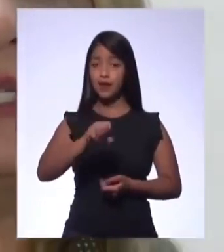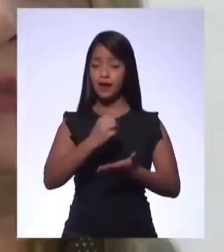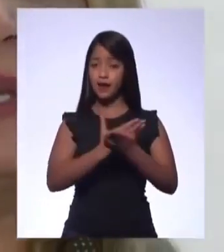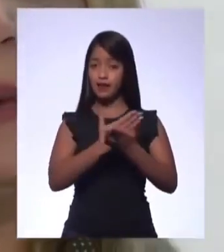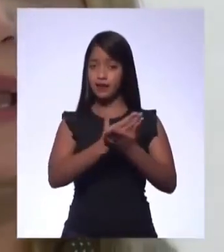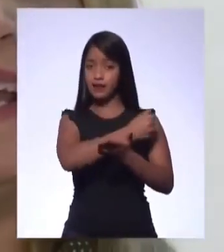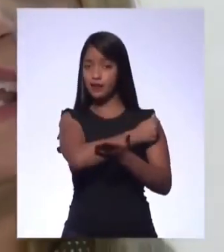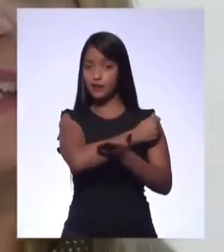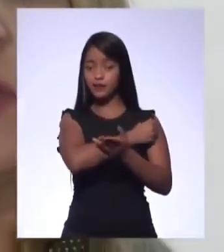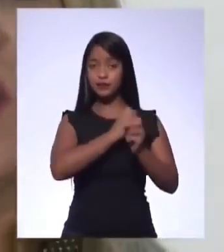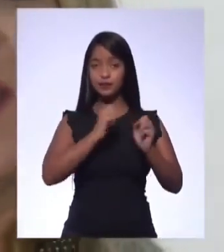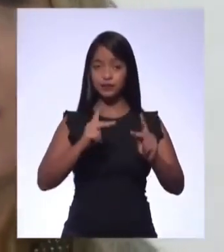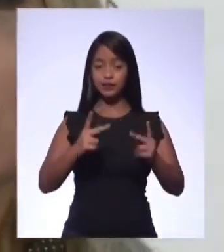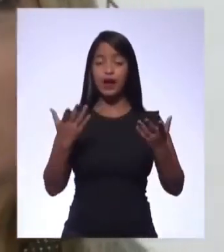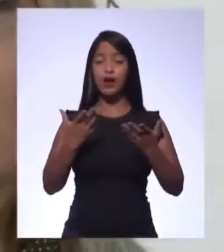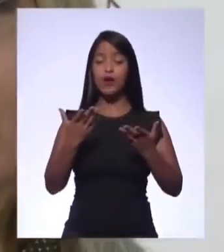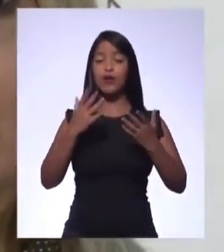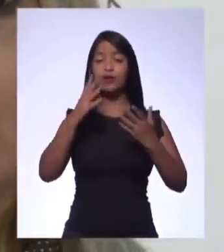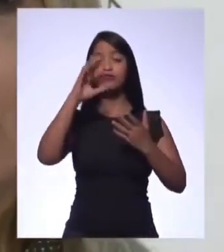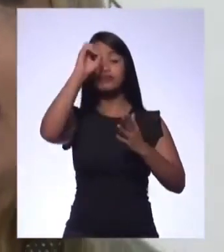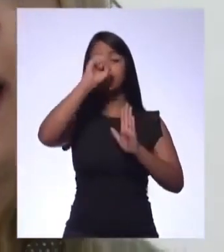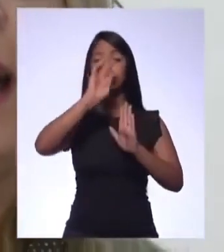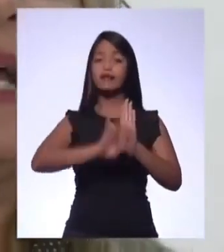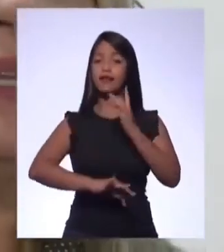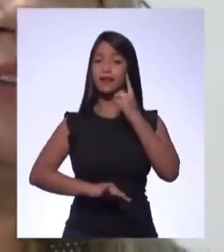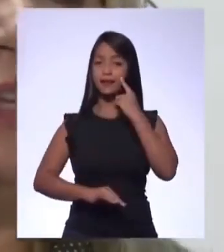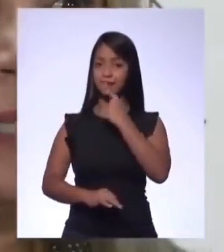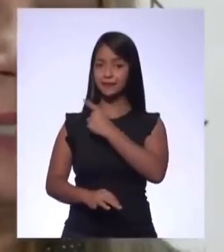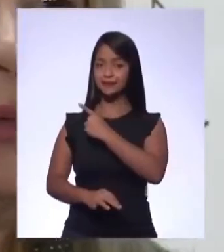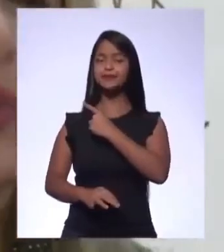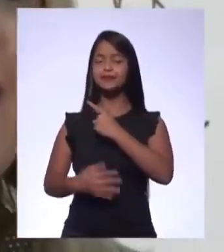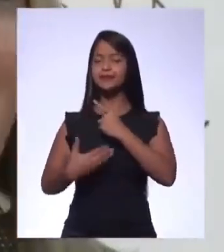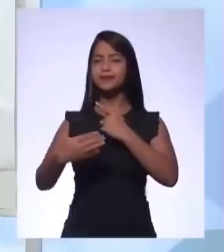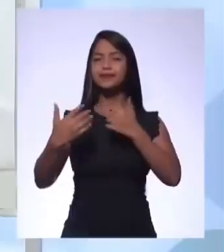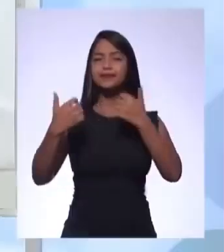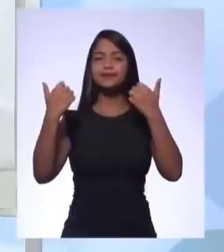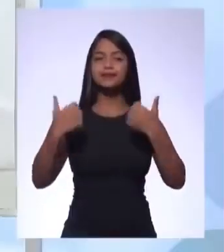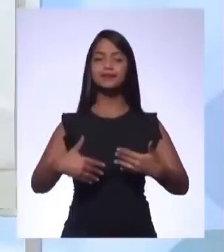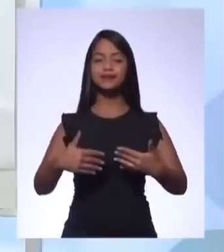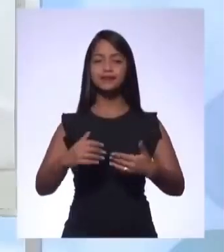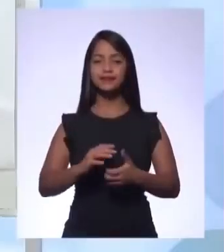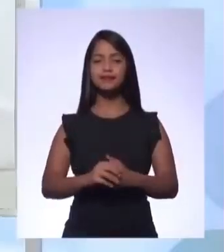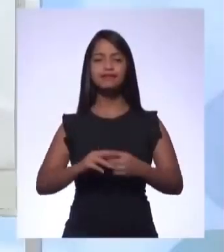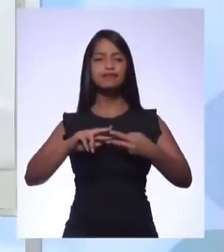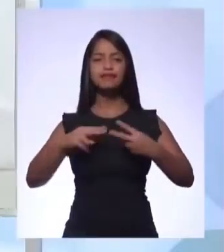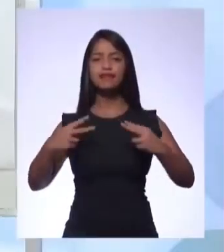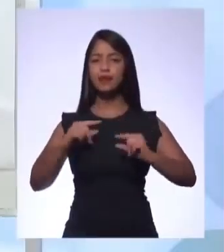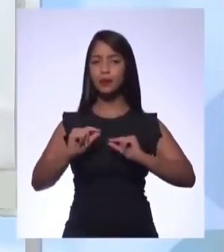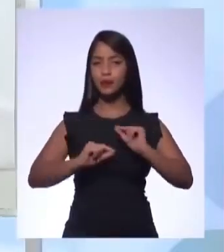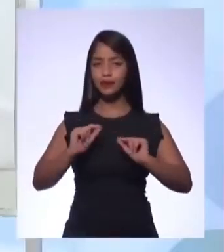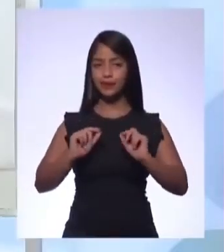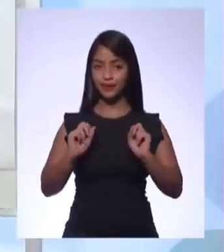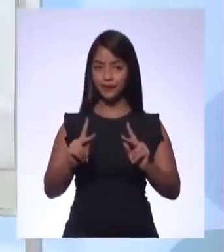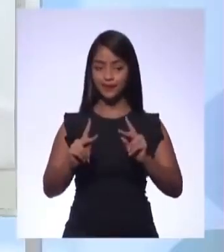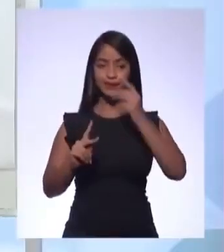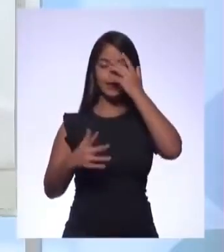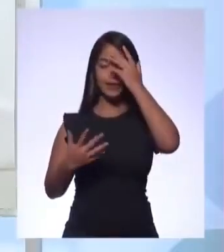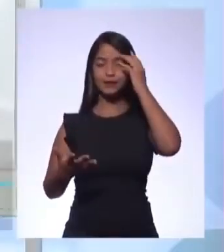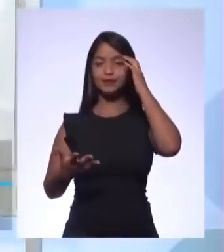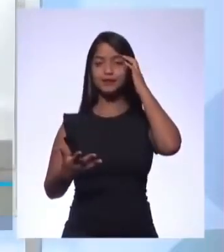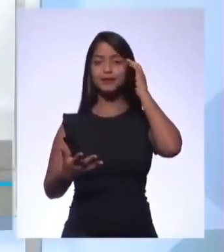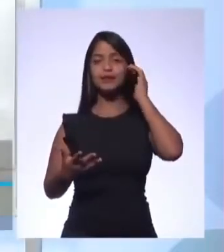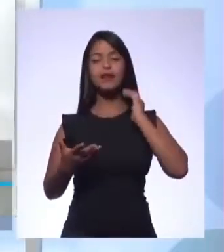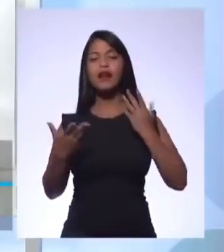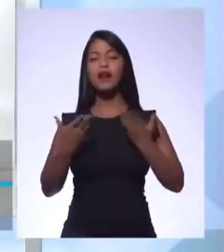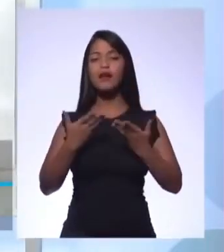que nós vamos trabalhar este textinho aqui, que ele dá a definição do que é o DNA, tá certo? Então, o que nós vamos